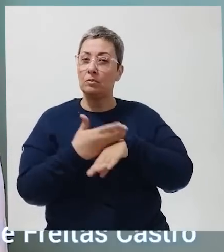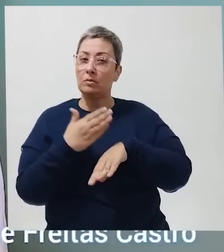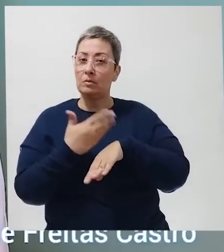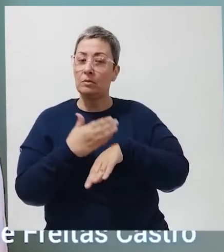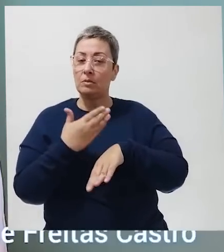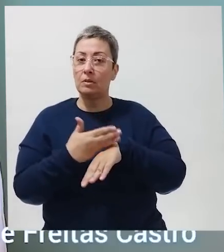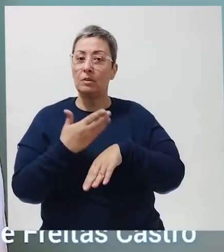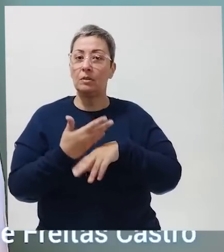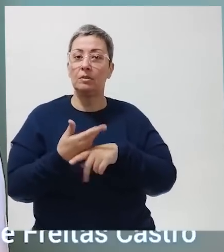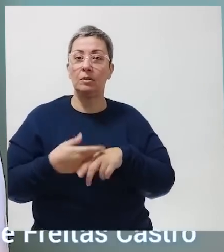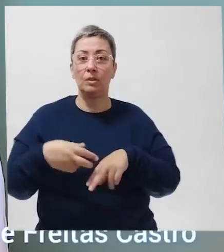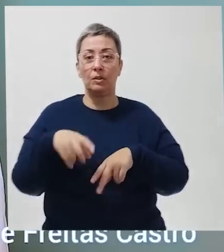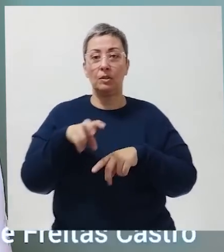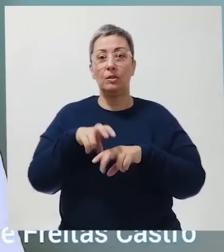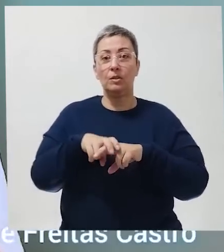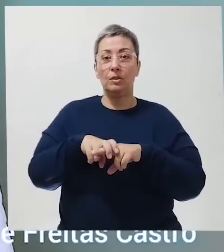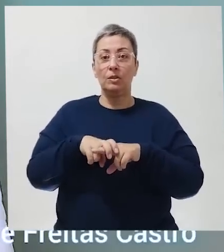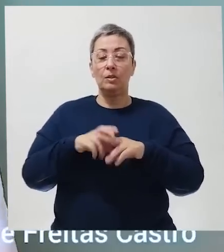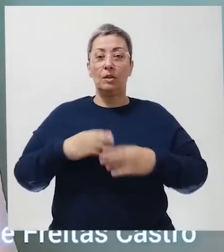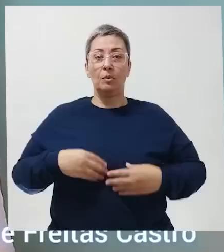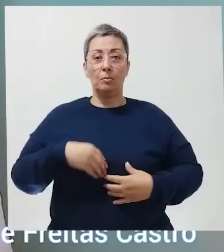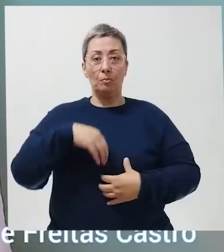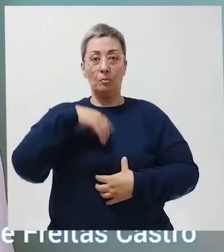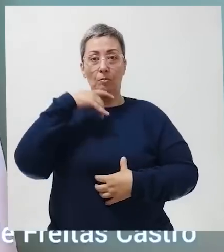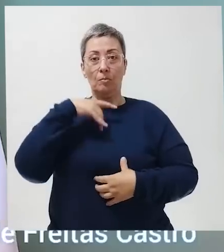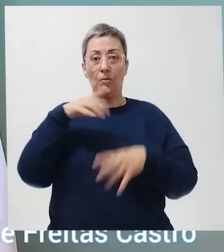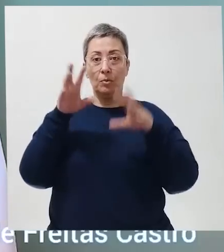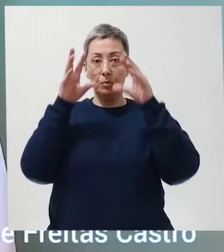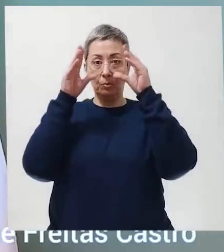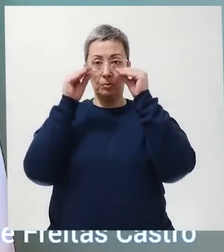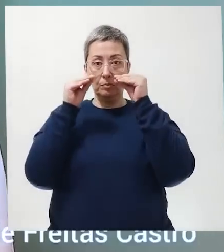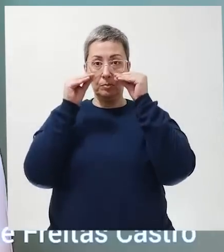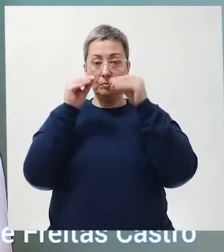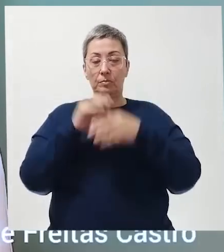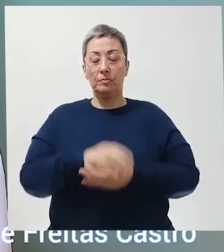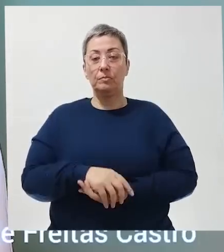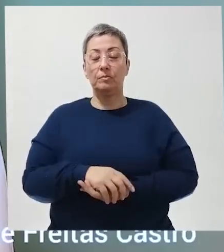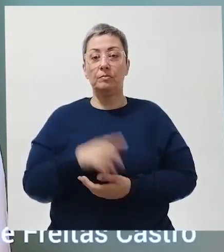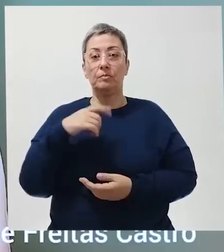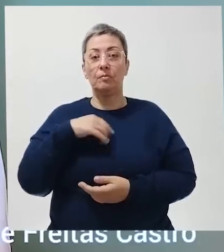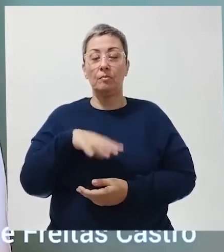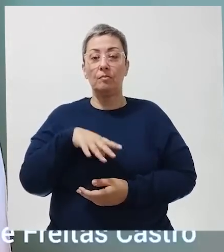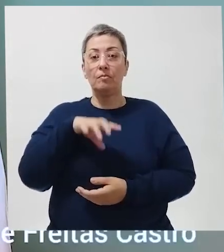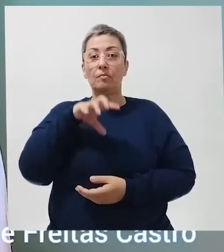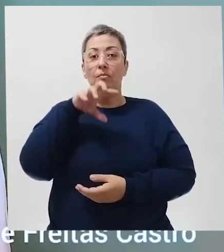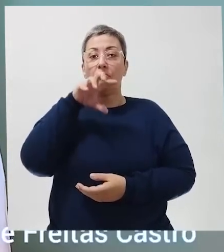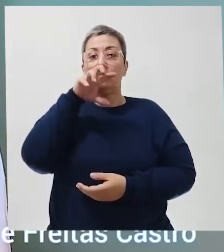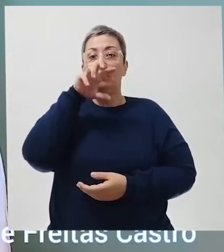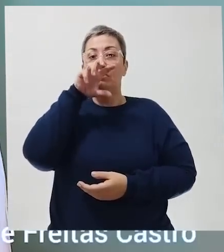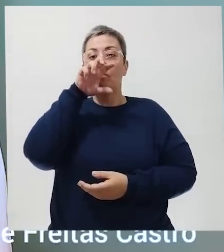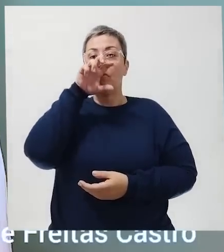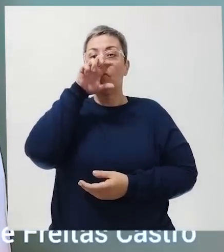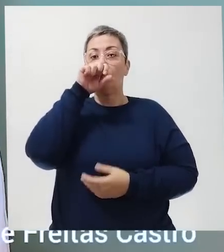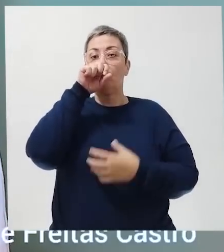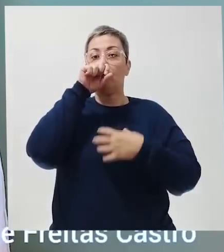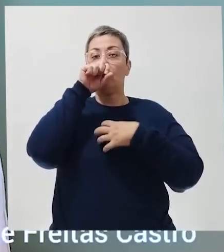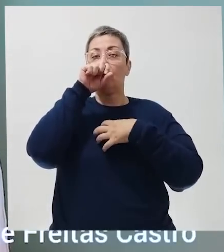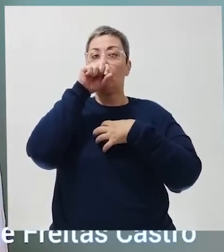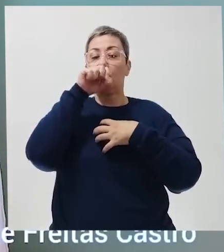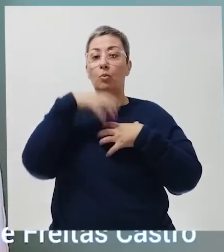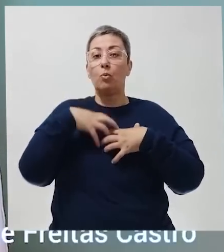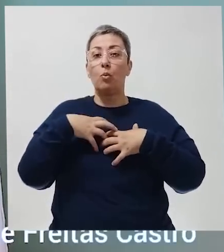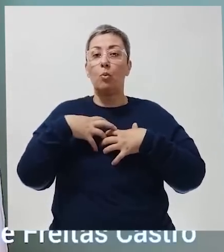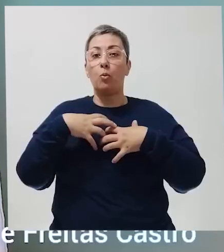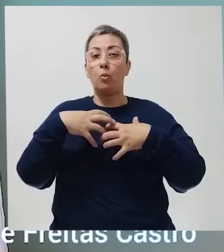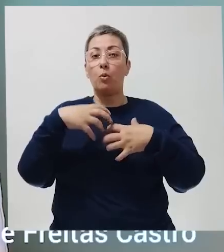exercício, sentando com uma postura reta e fechando os olhos. Respire fundo, sinta o